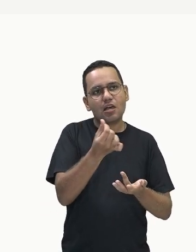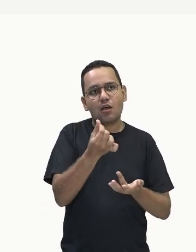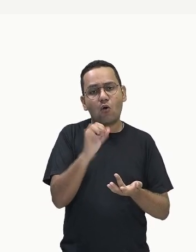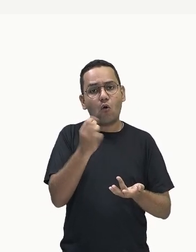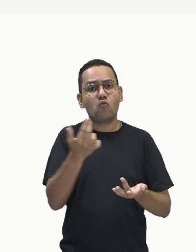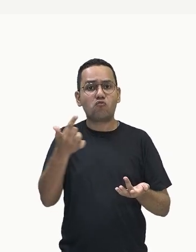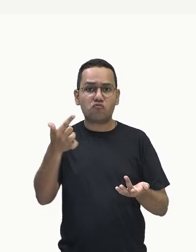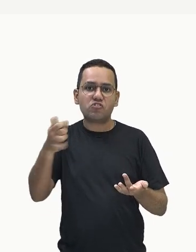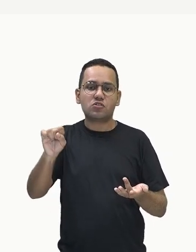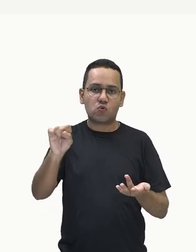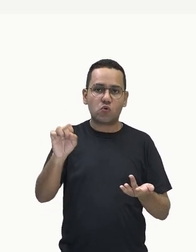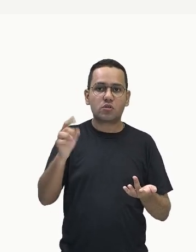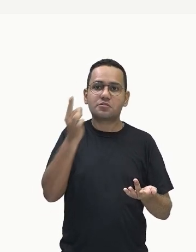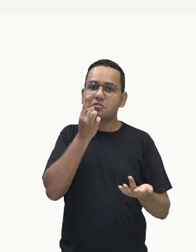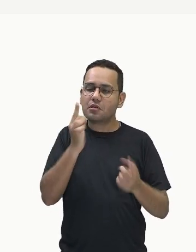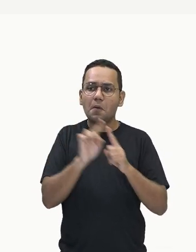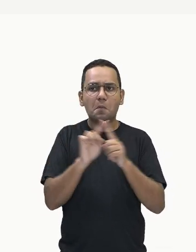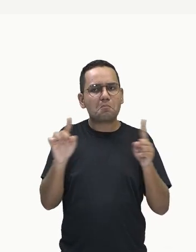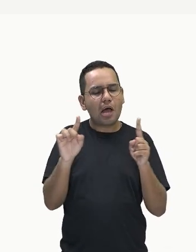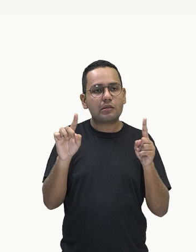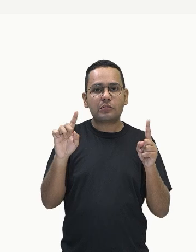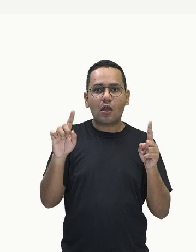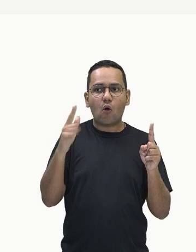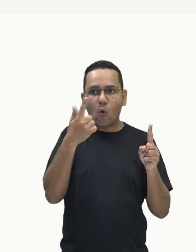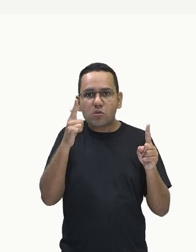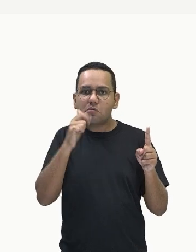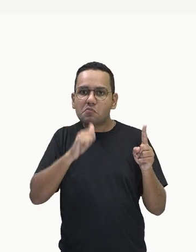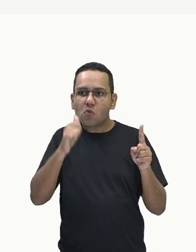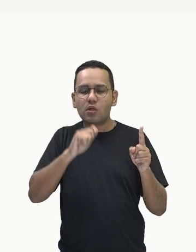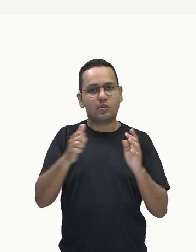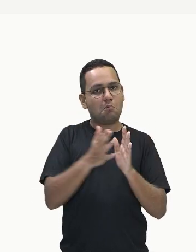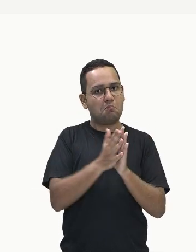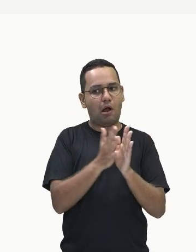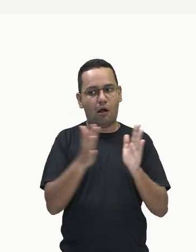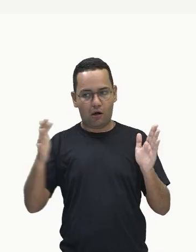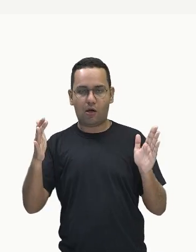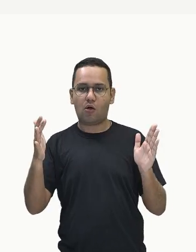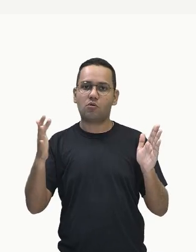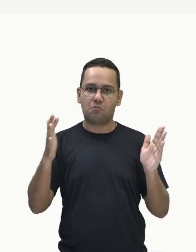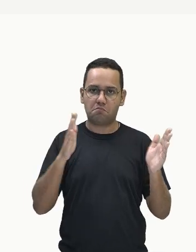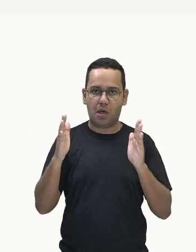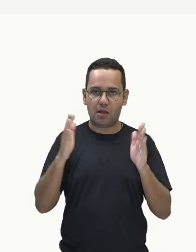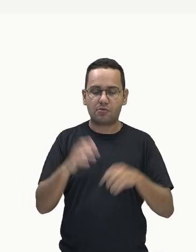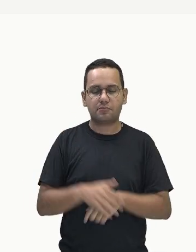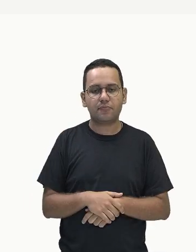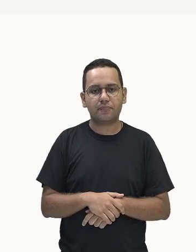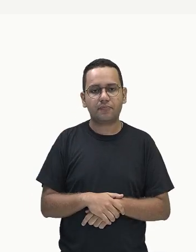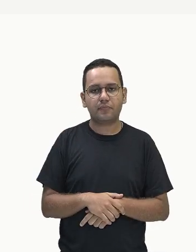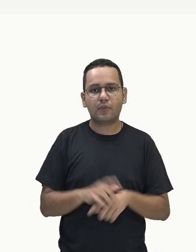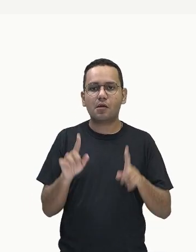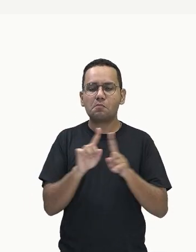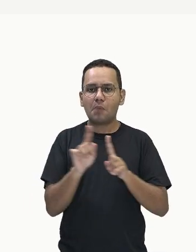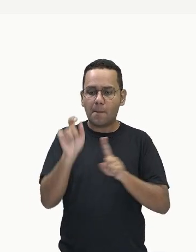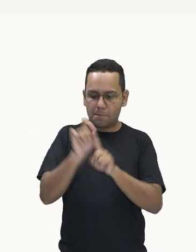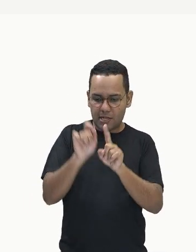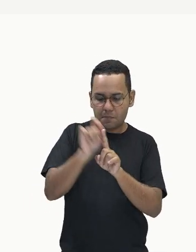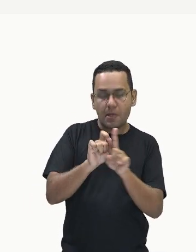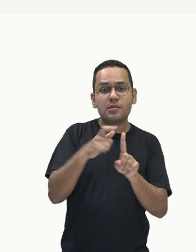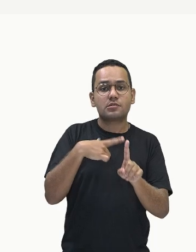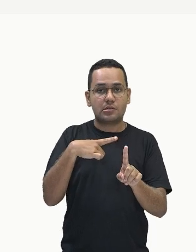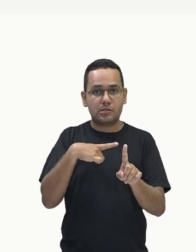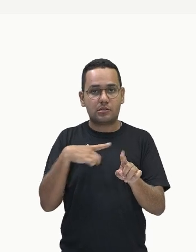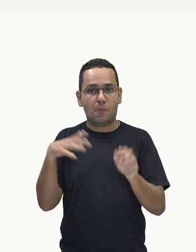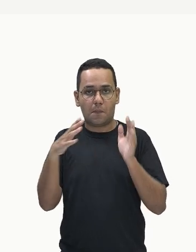têm ciclos menstruais um pouco maiores. Mas todo mês, devido ao processo de ovulação, vai